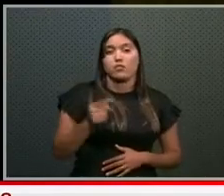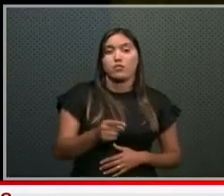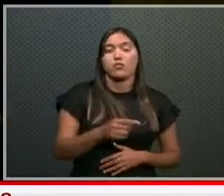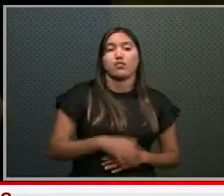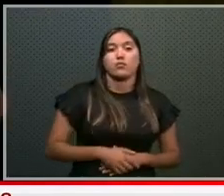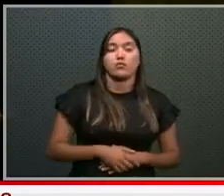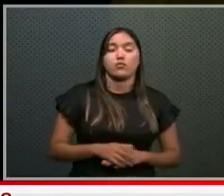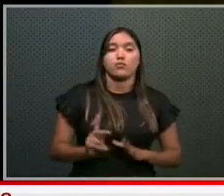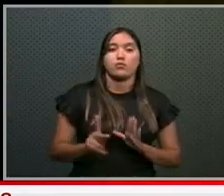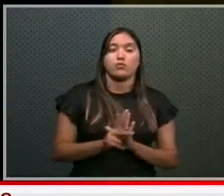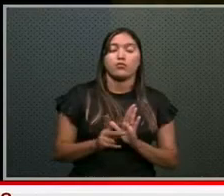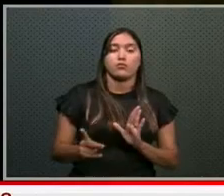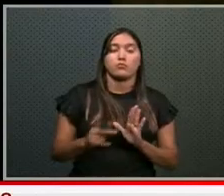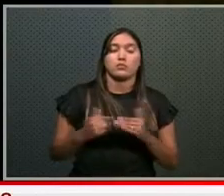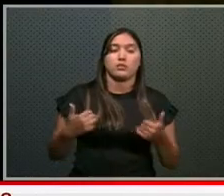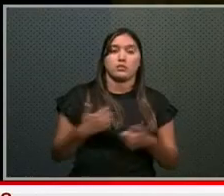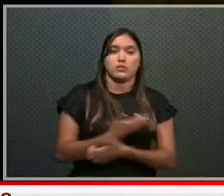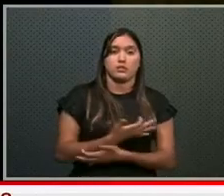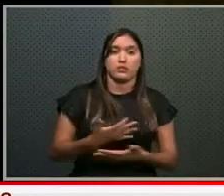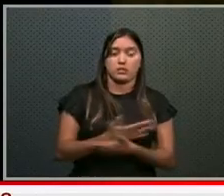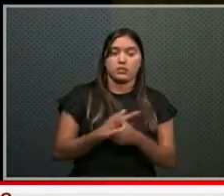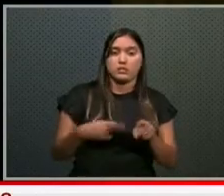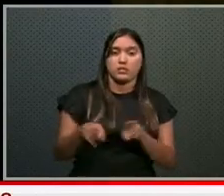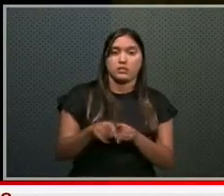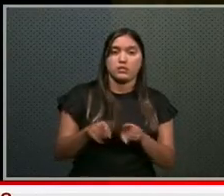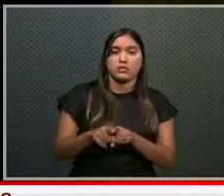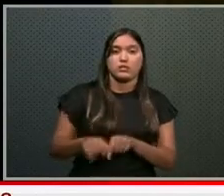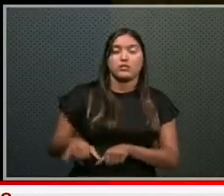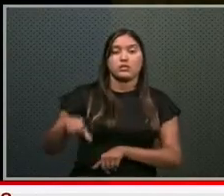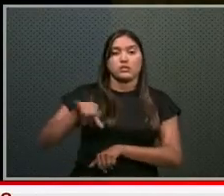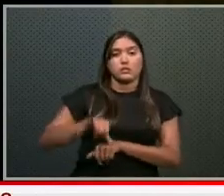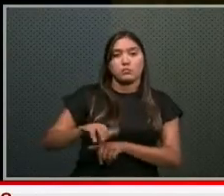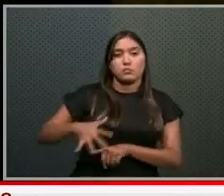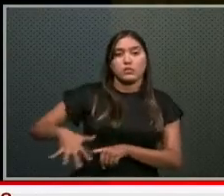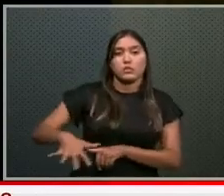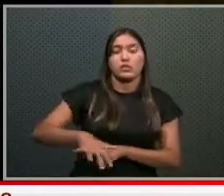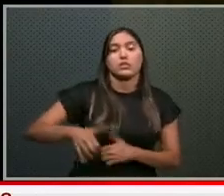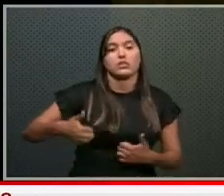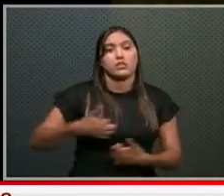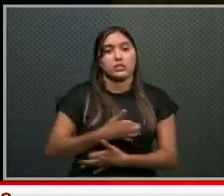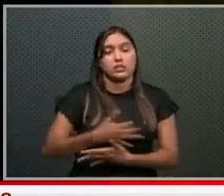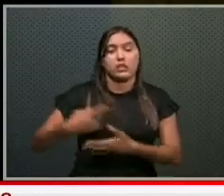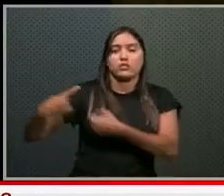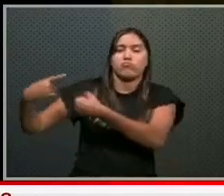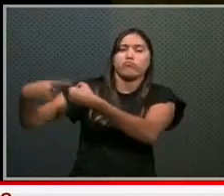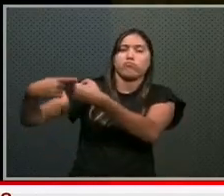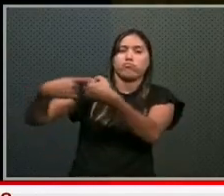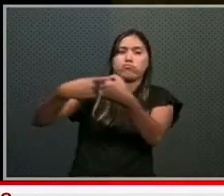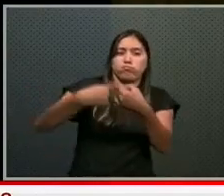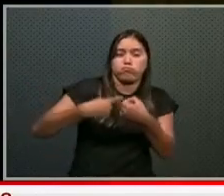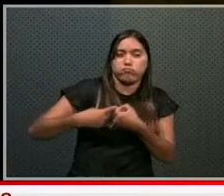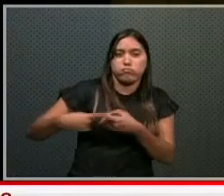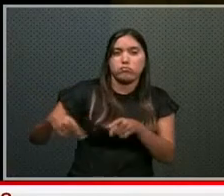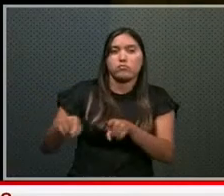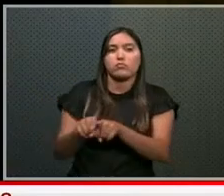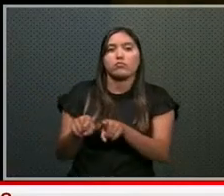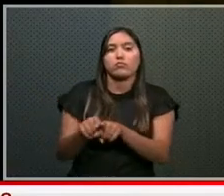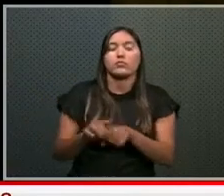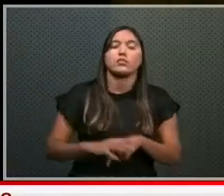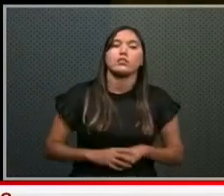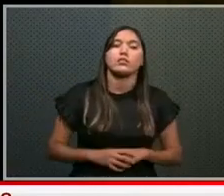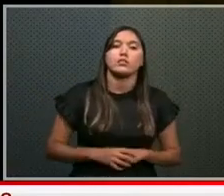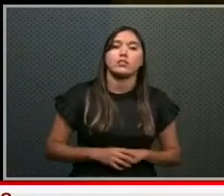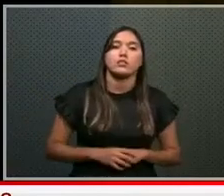da nossa cidade das nossas capitais da nossa cidade inteira orando também para